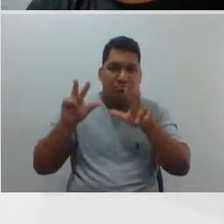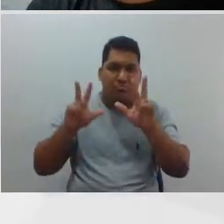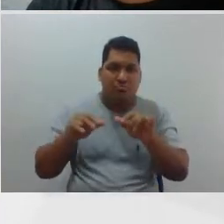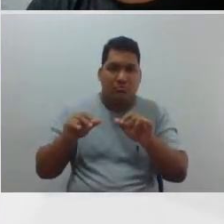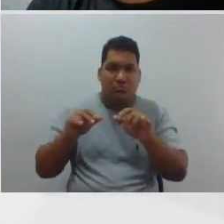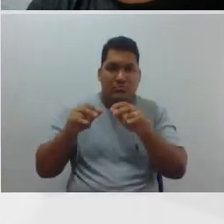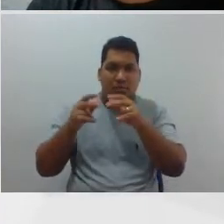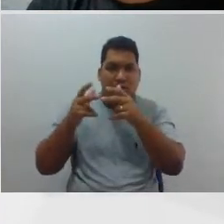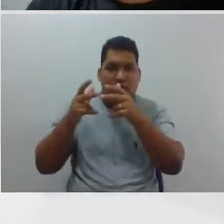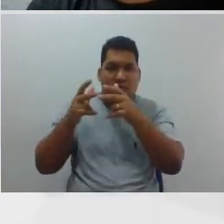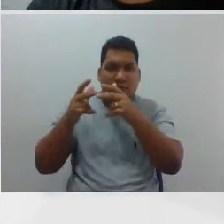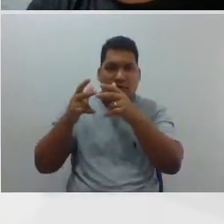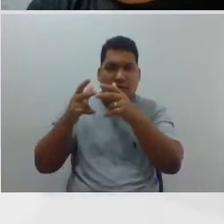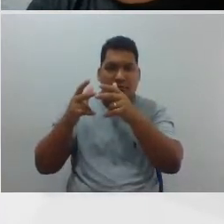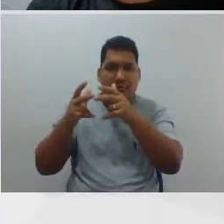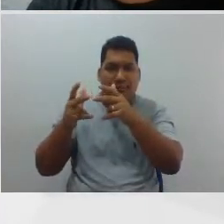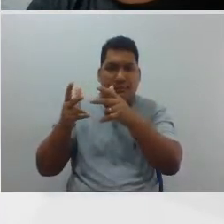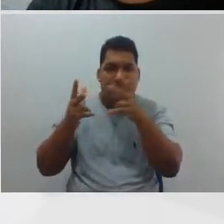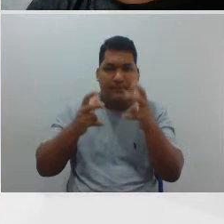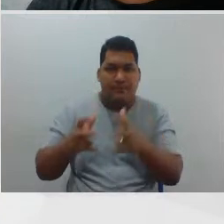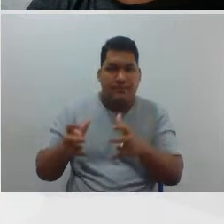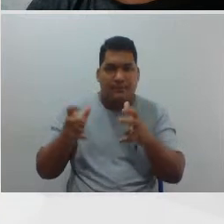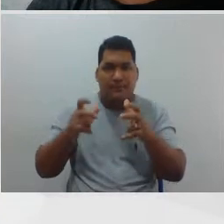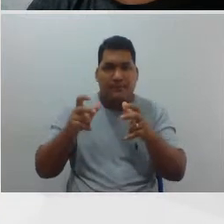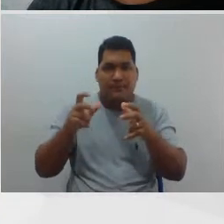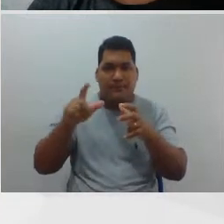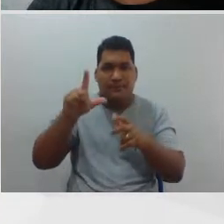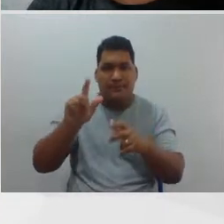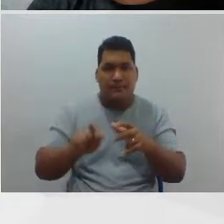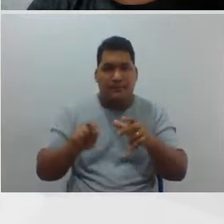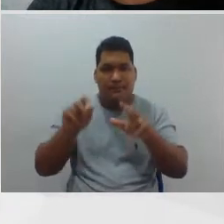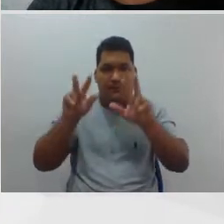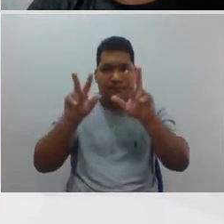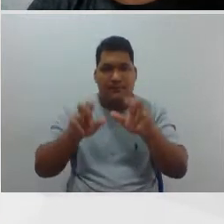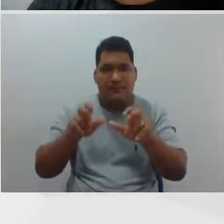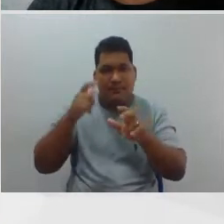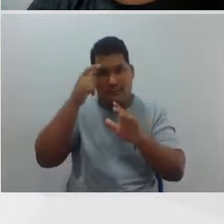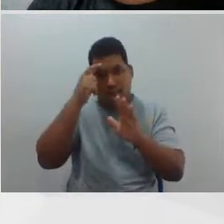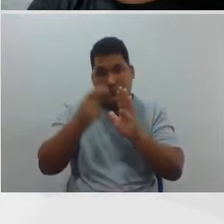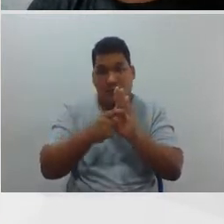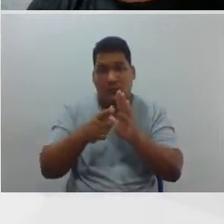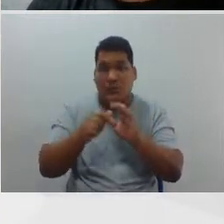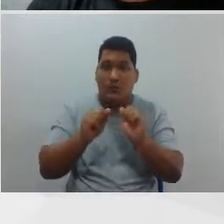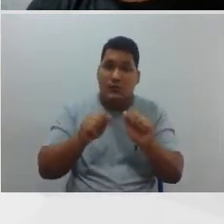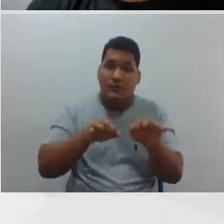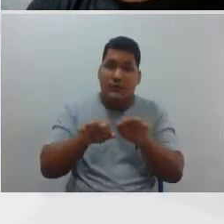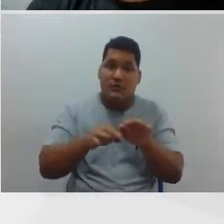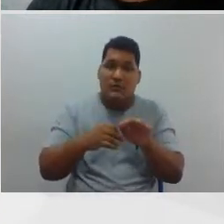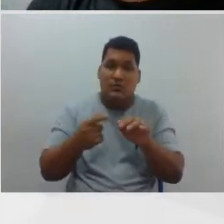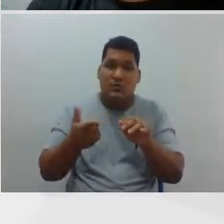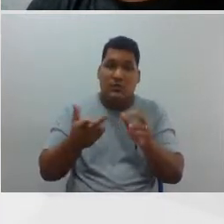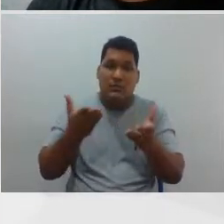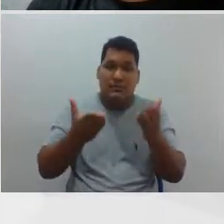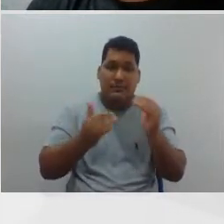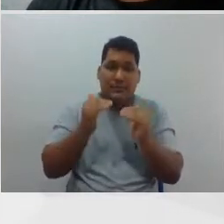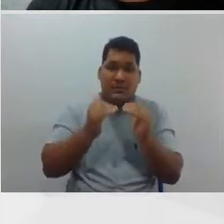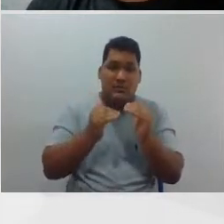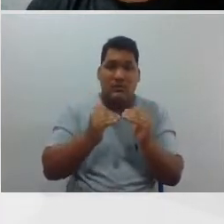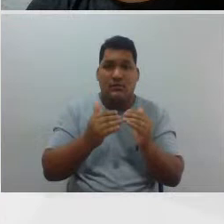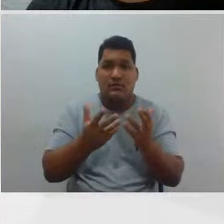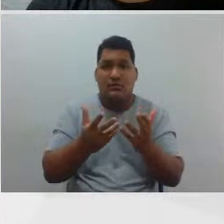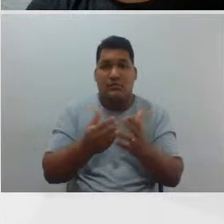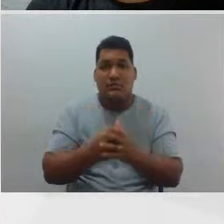usando técnicas de inteligência artificial. Você pode fazer uma petição ou abrir um